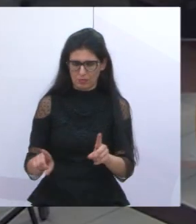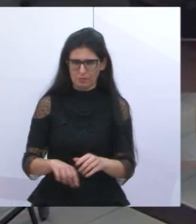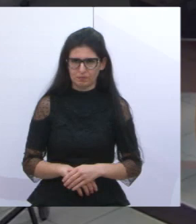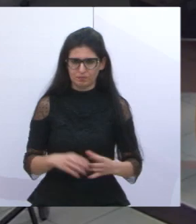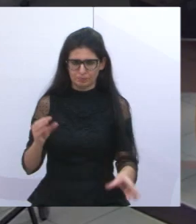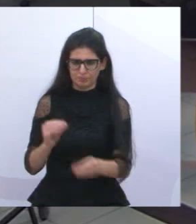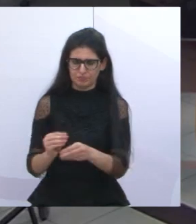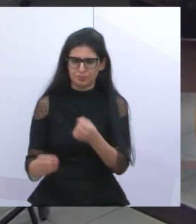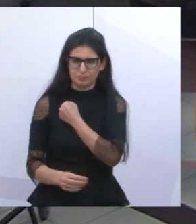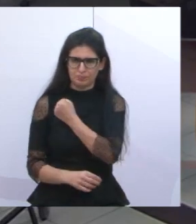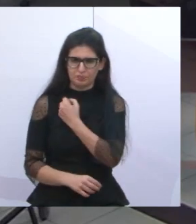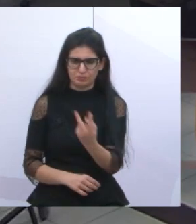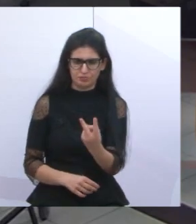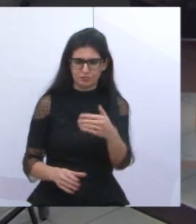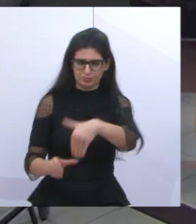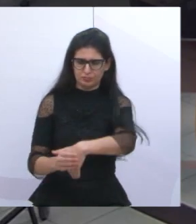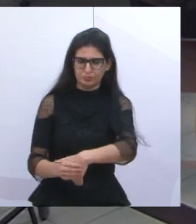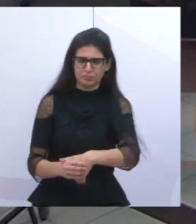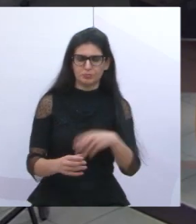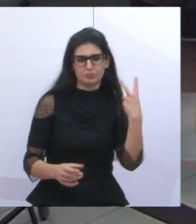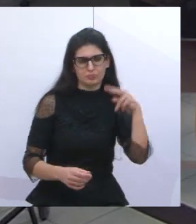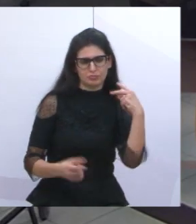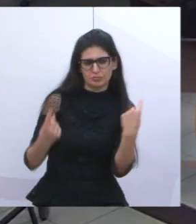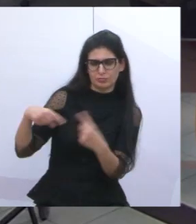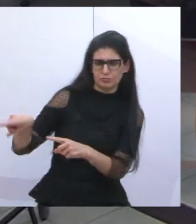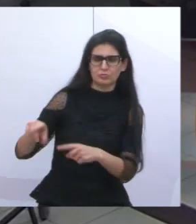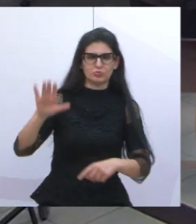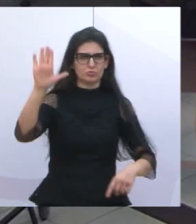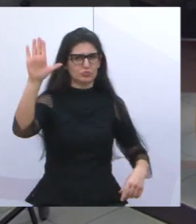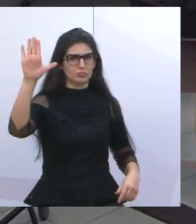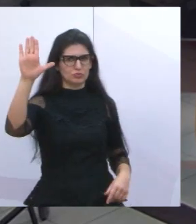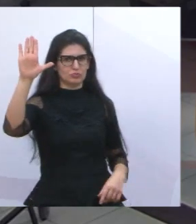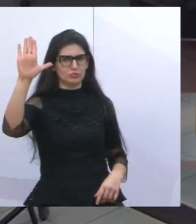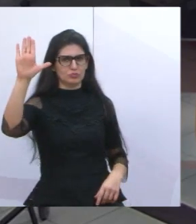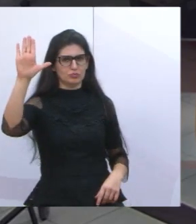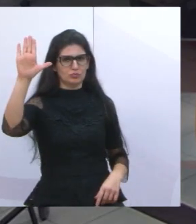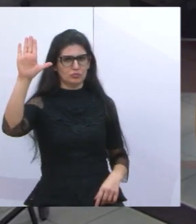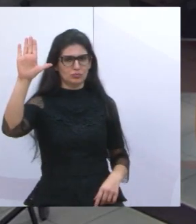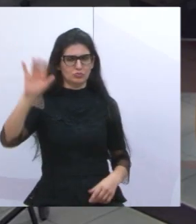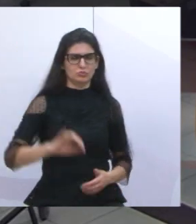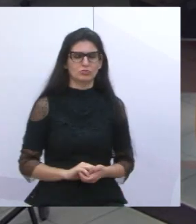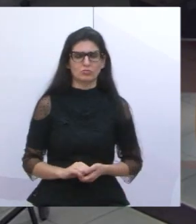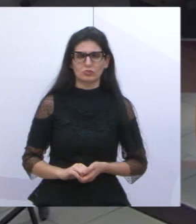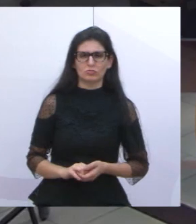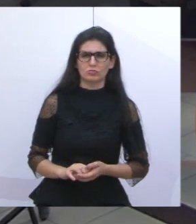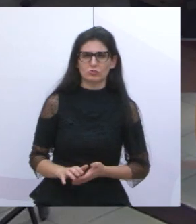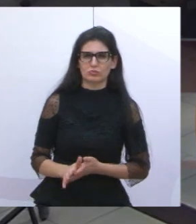Emenda número 2 em votação. Os vereadores contrários se manifestem levantando o braço.